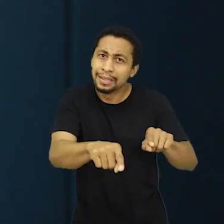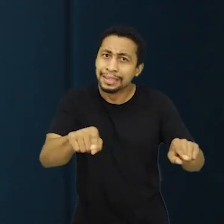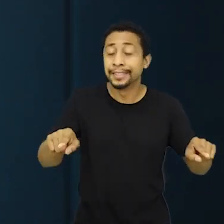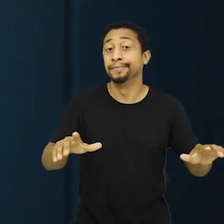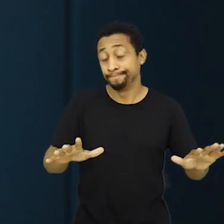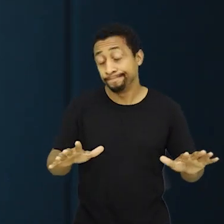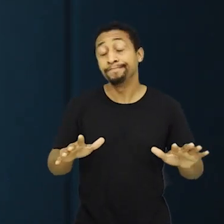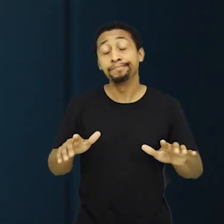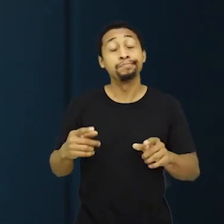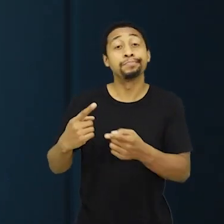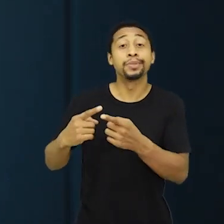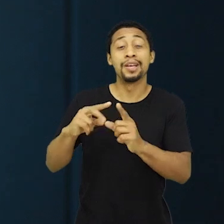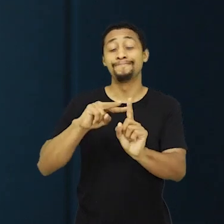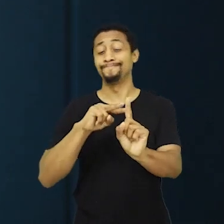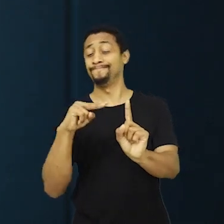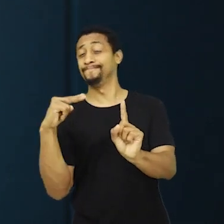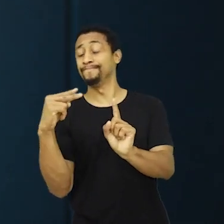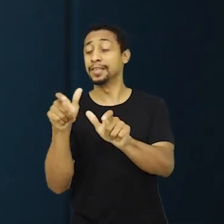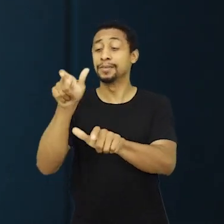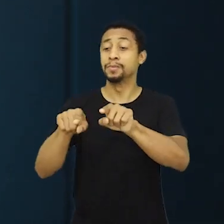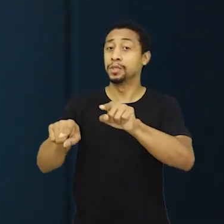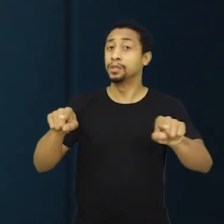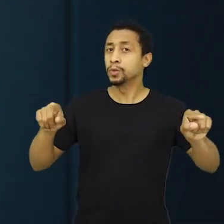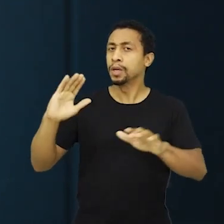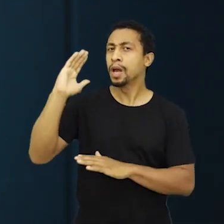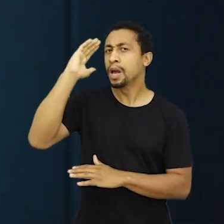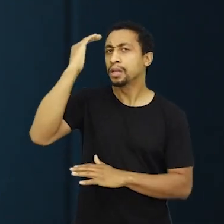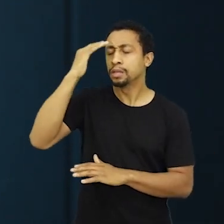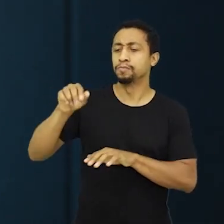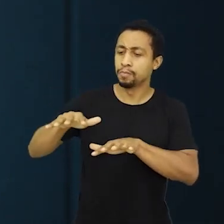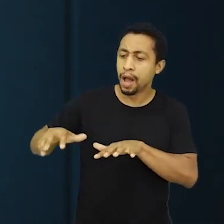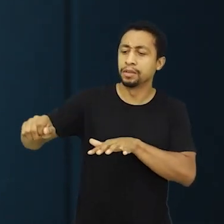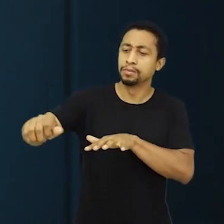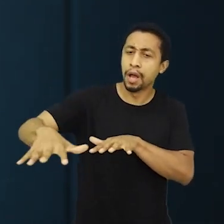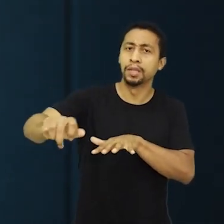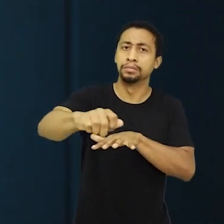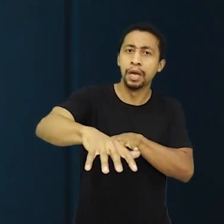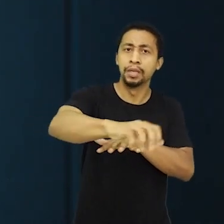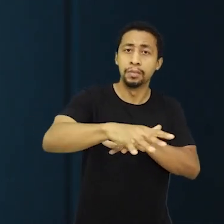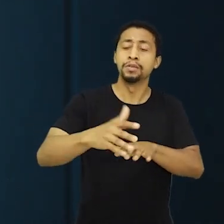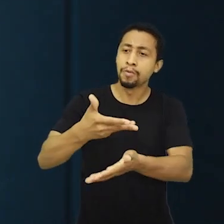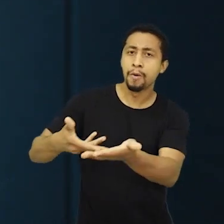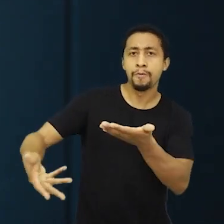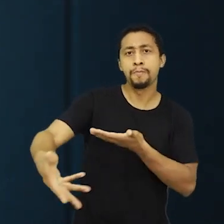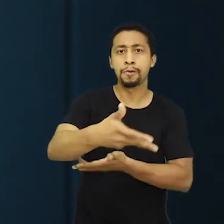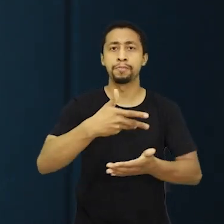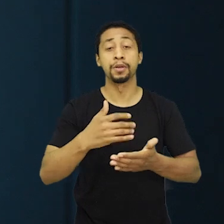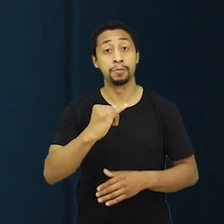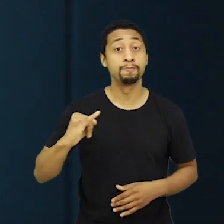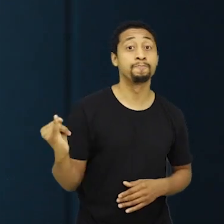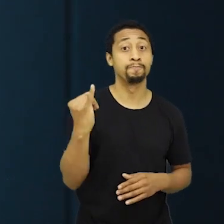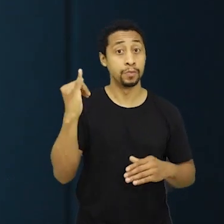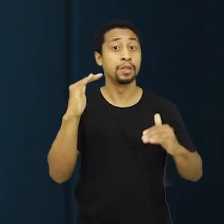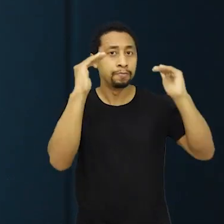pessoas compreendam, né, os espaços coletivos como o lugar do respeito, os espaços